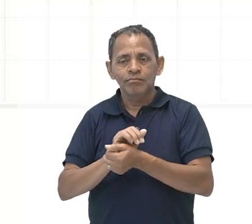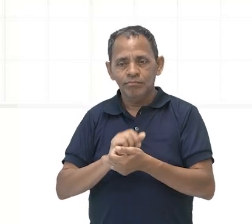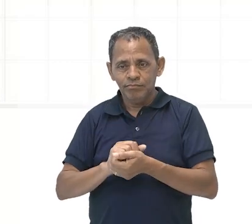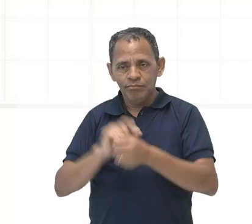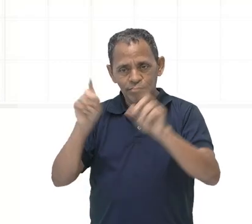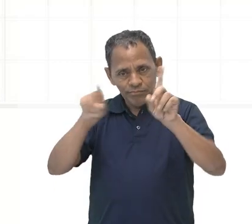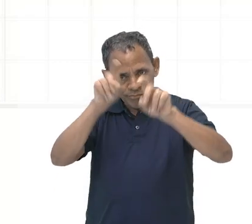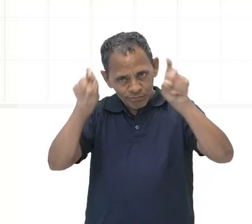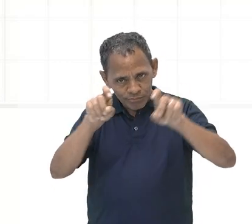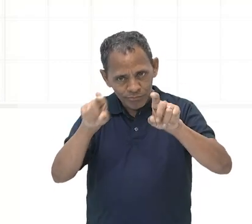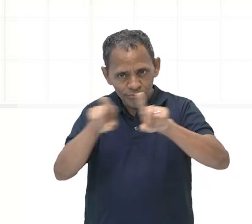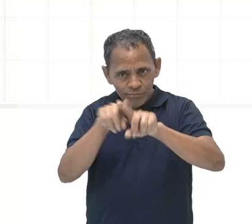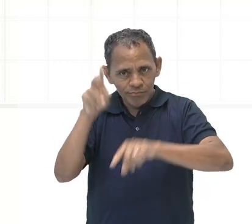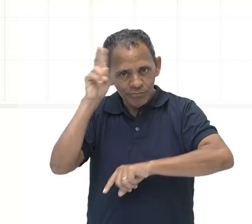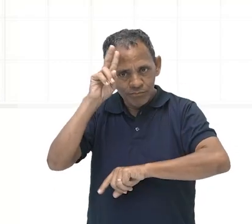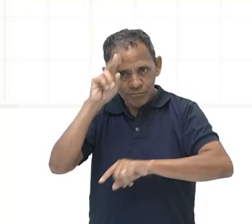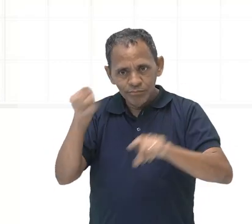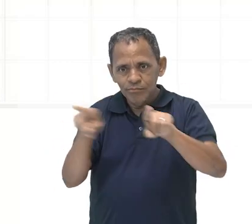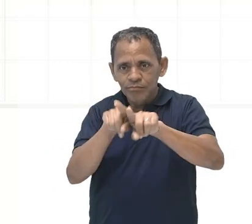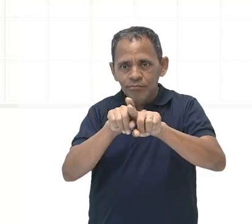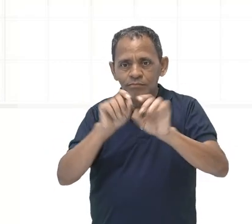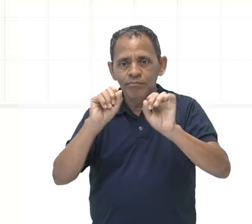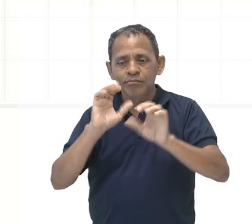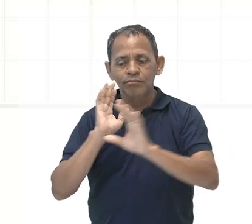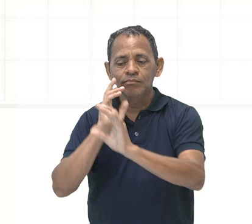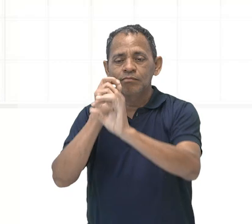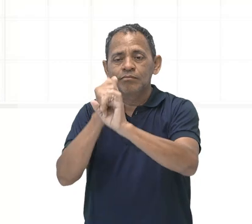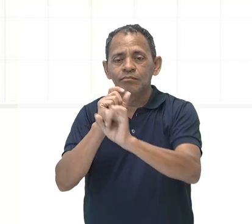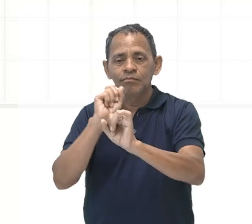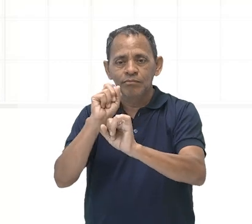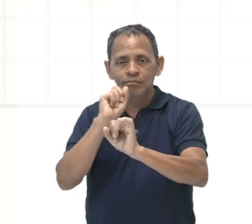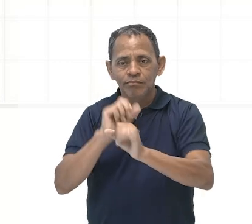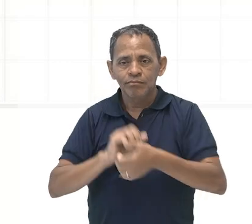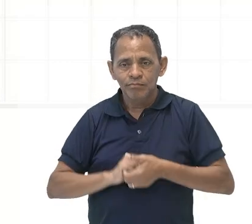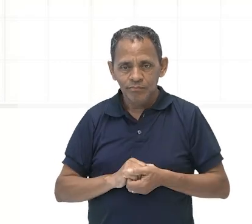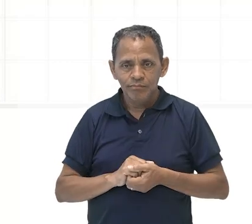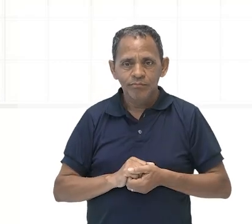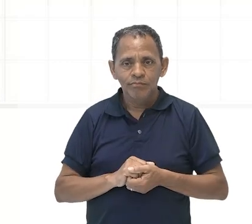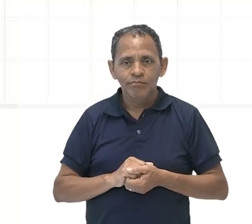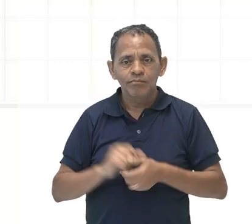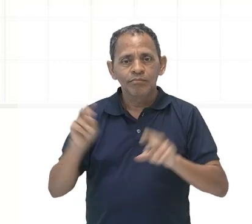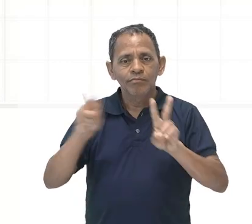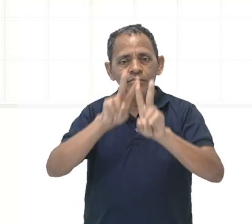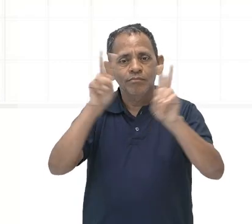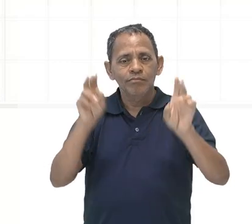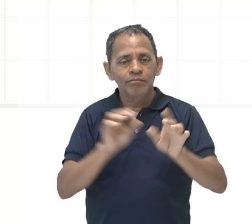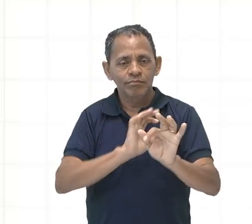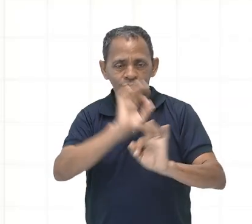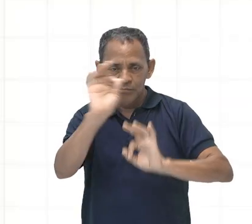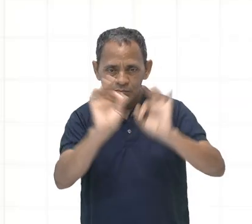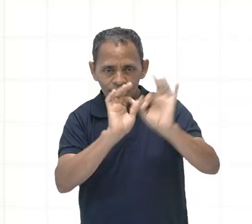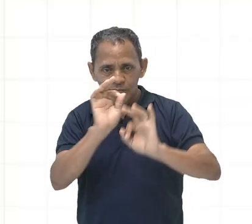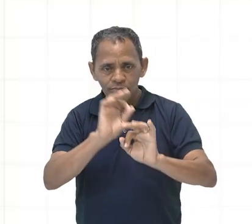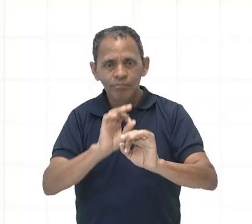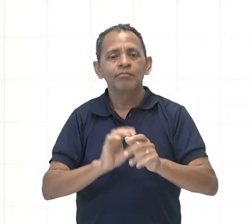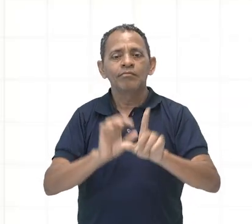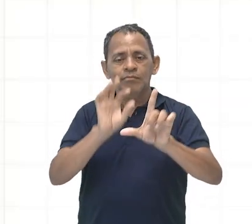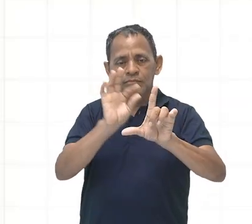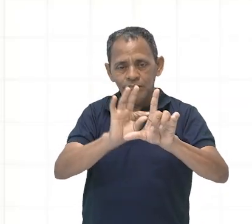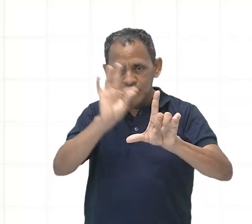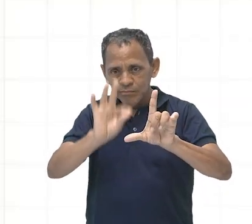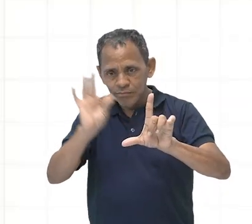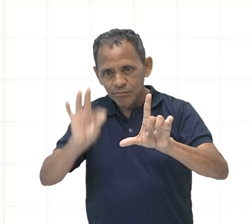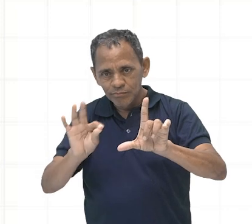lembrar também, revisar a questão da construção de gráficos e tabelas.